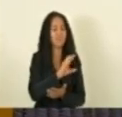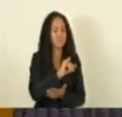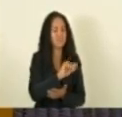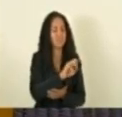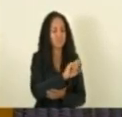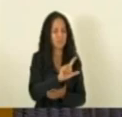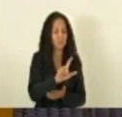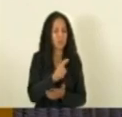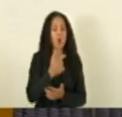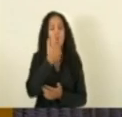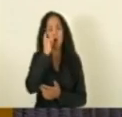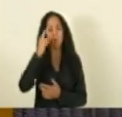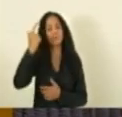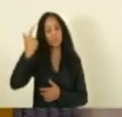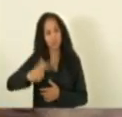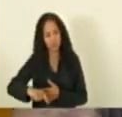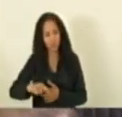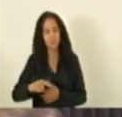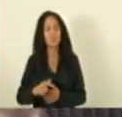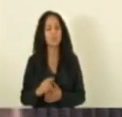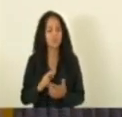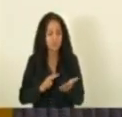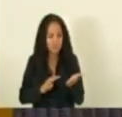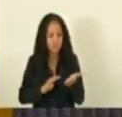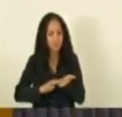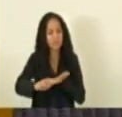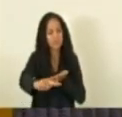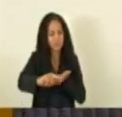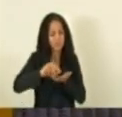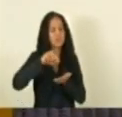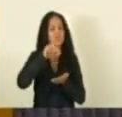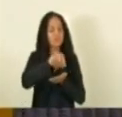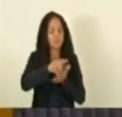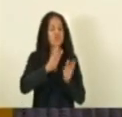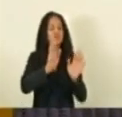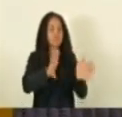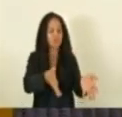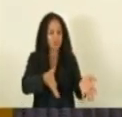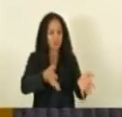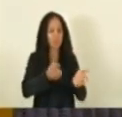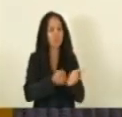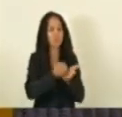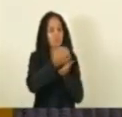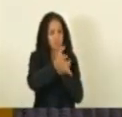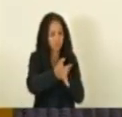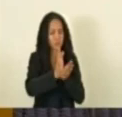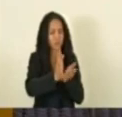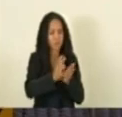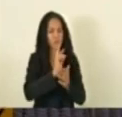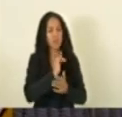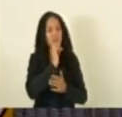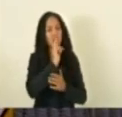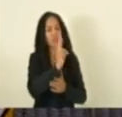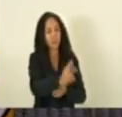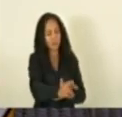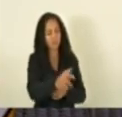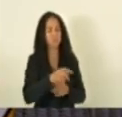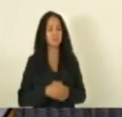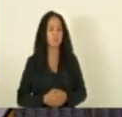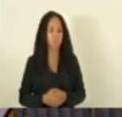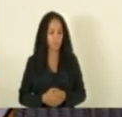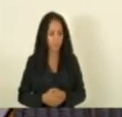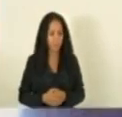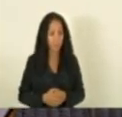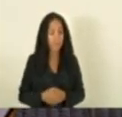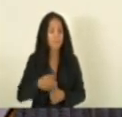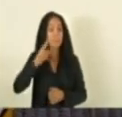enviei um novo recado para o secretário da Casa Civil, inclusive reportando o recado dele. Olha,